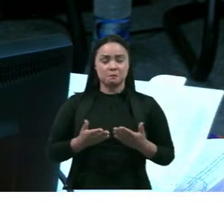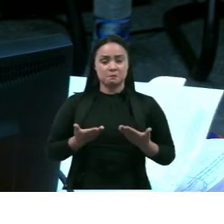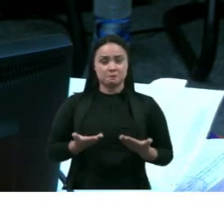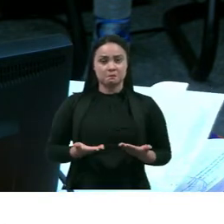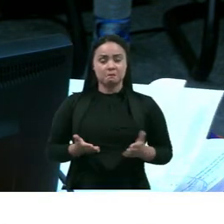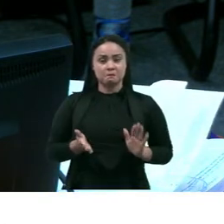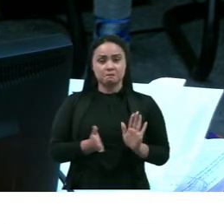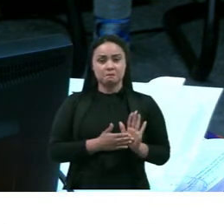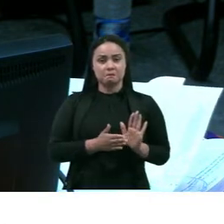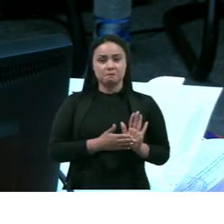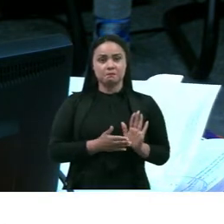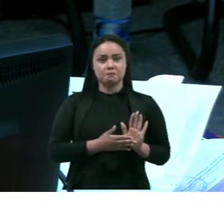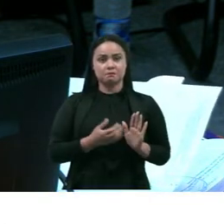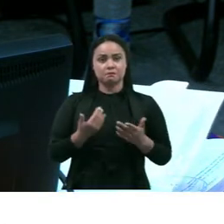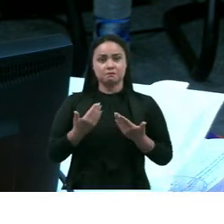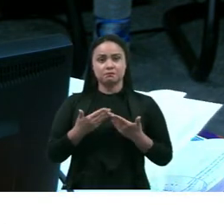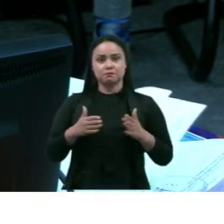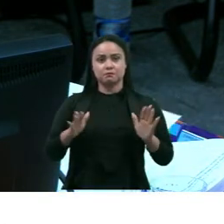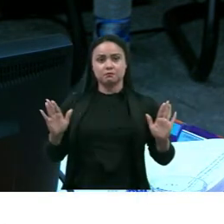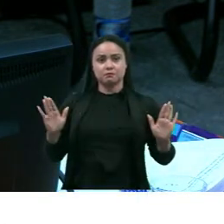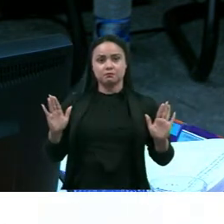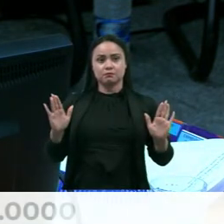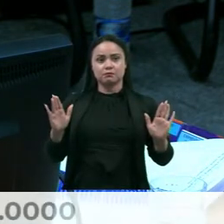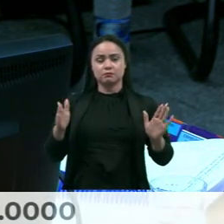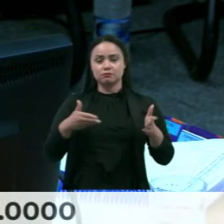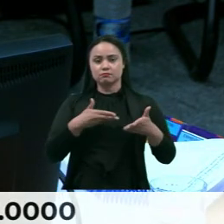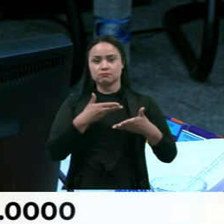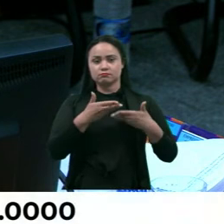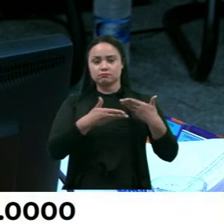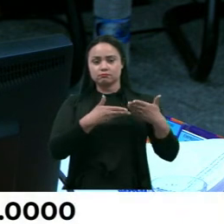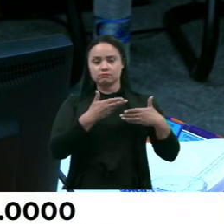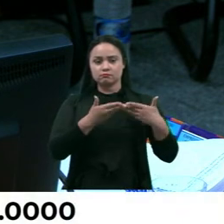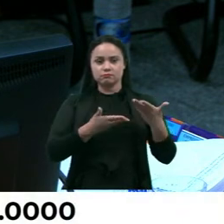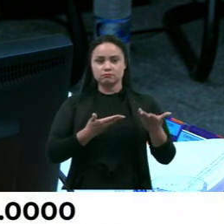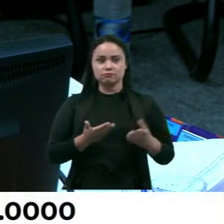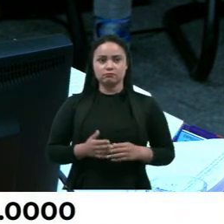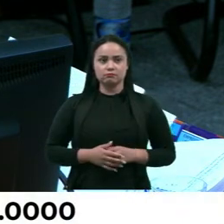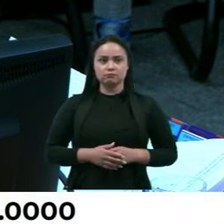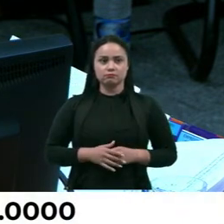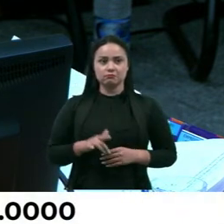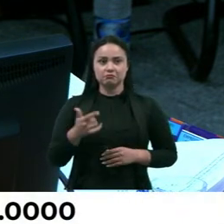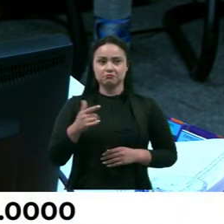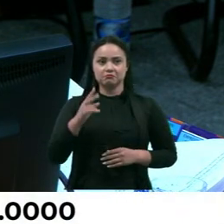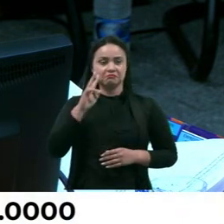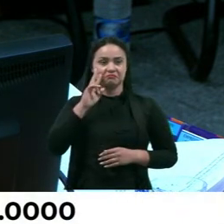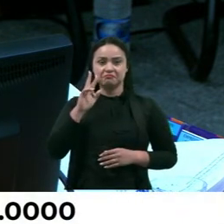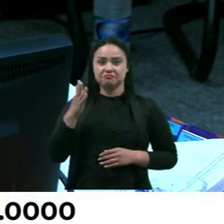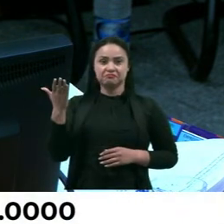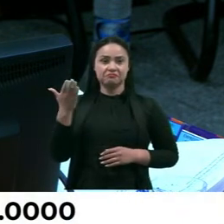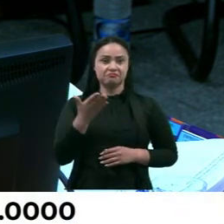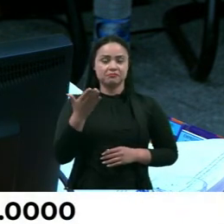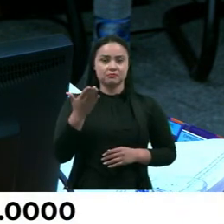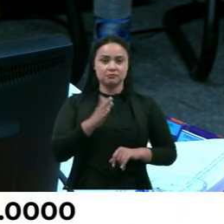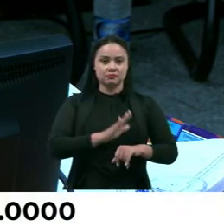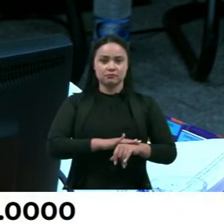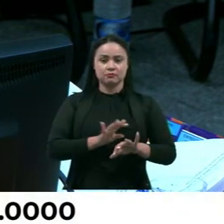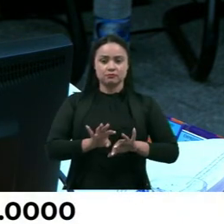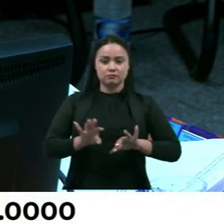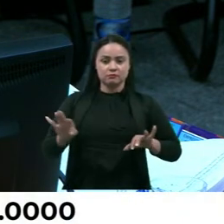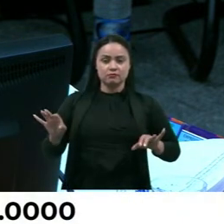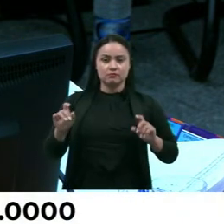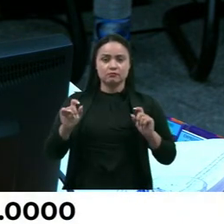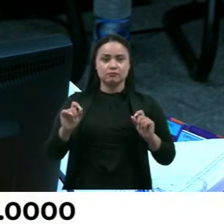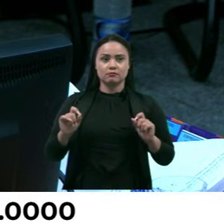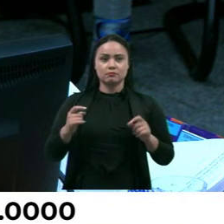eu proponho aqui a abertura do procedimento e não vislumbrei, por hora, o